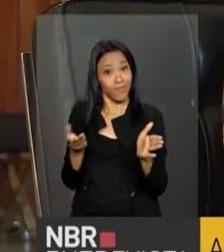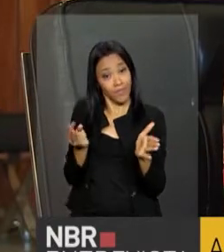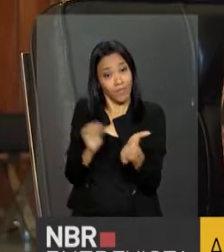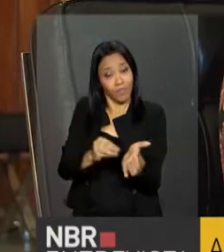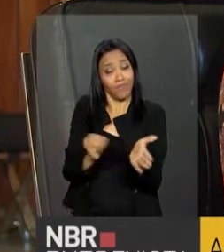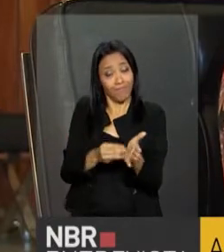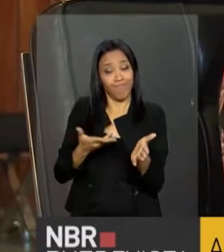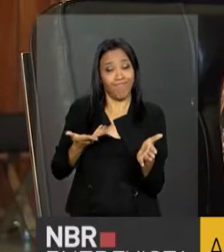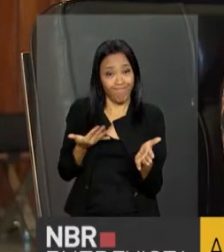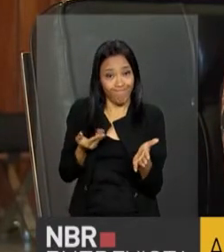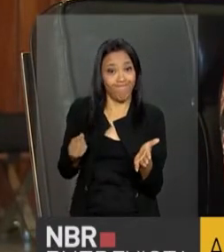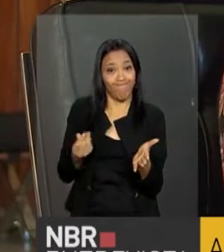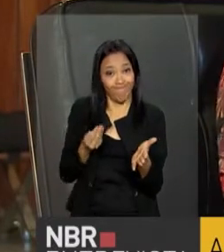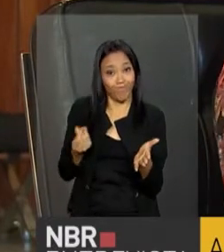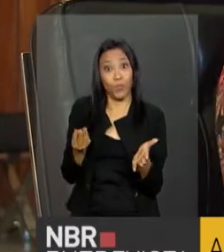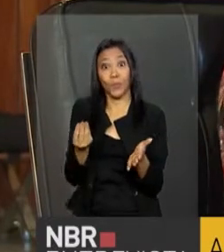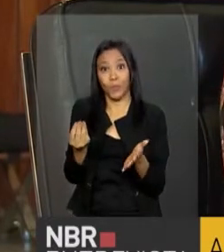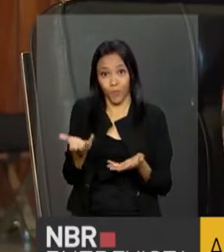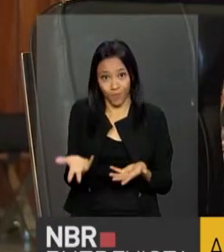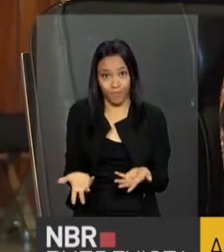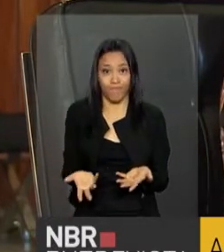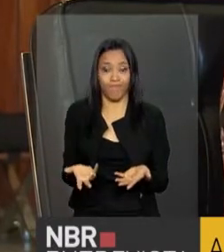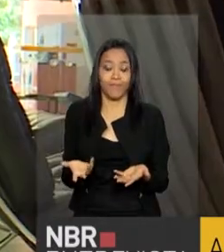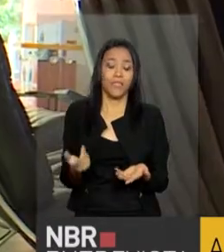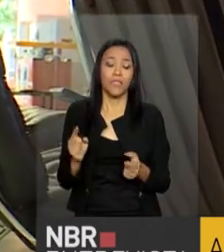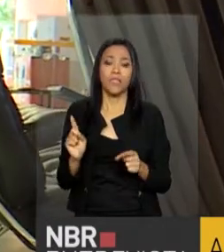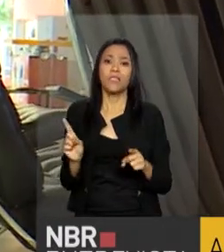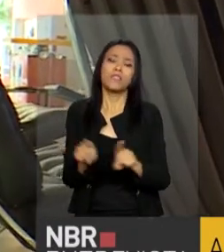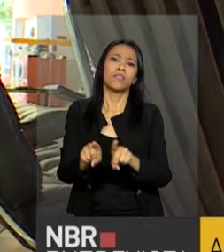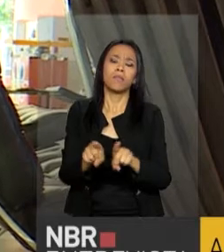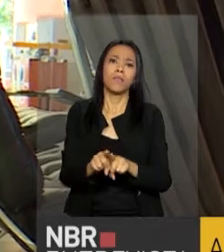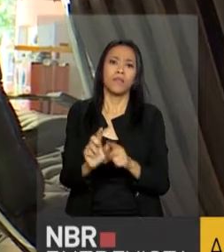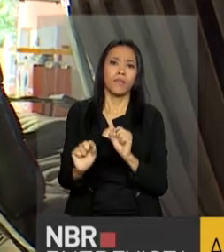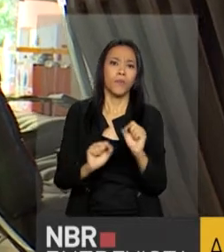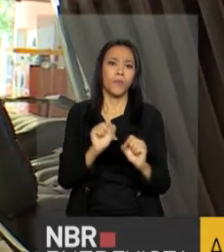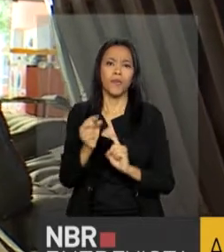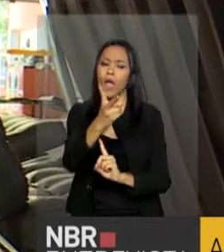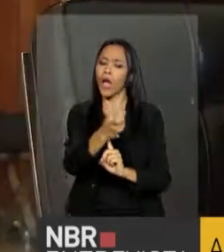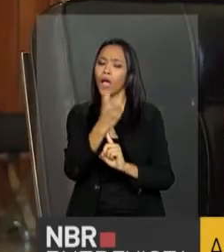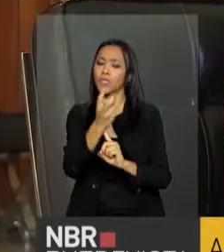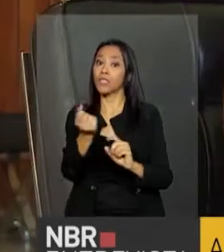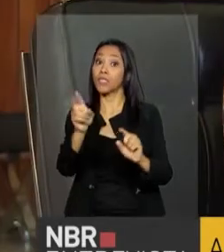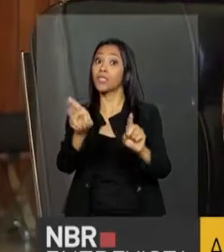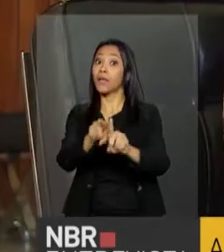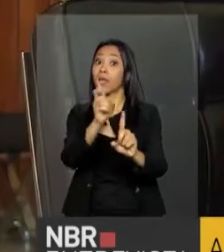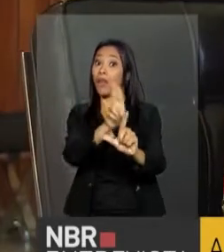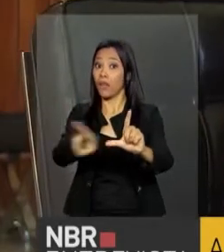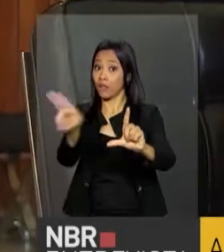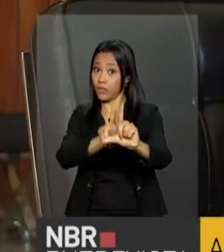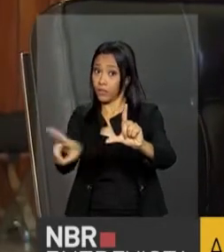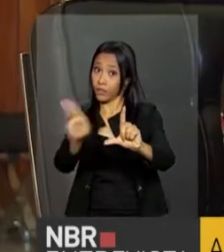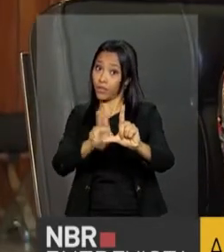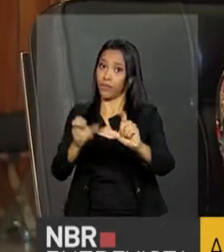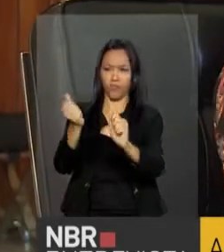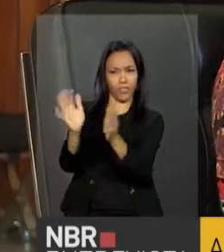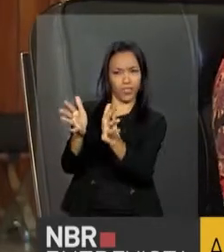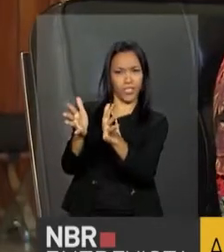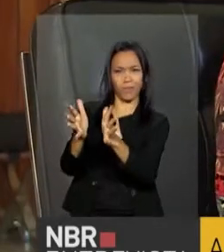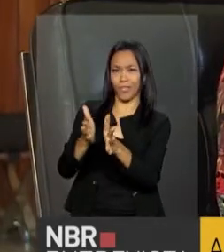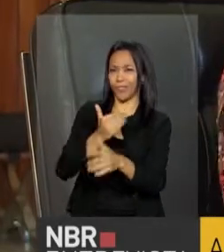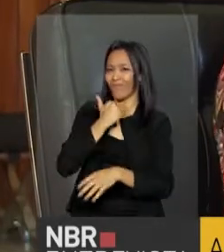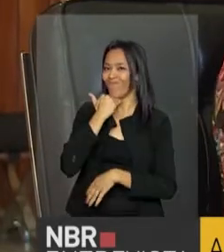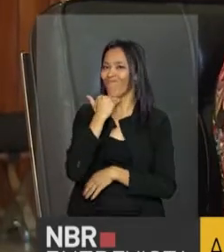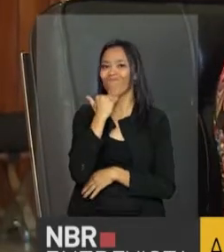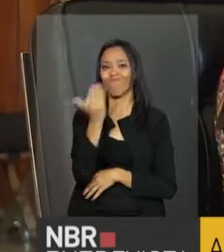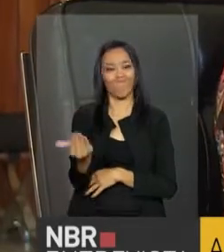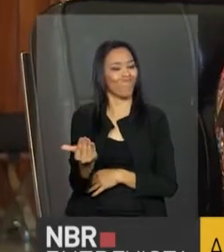Então eu acho que isso ainda falta muito. E isso no que tange a audiodescrição é a legenda. A janela de libras ainda não está